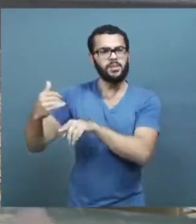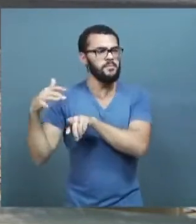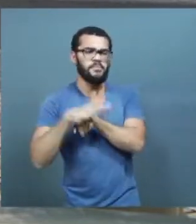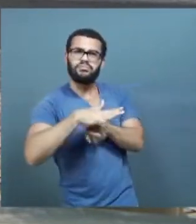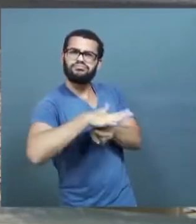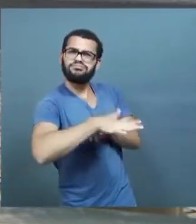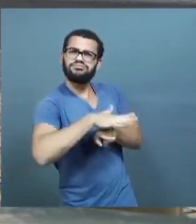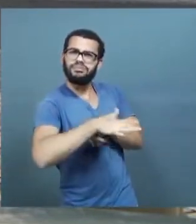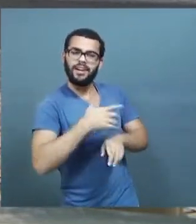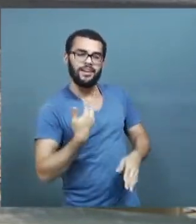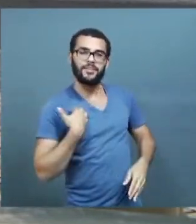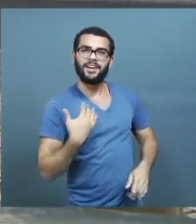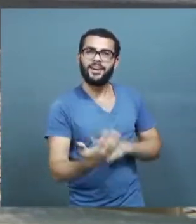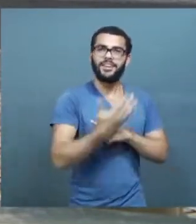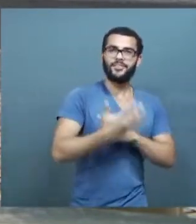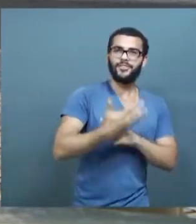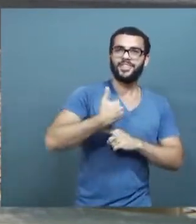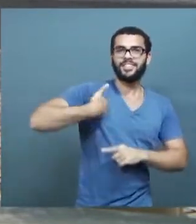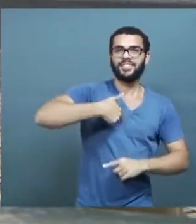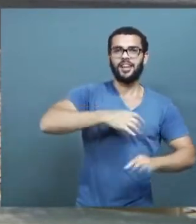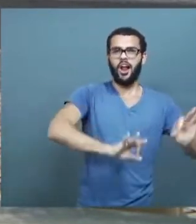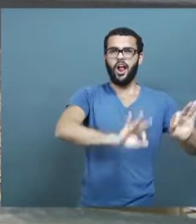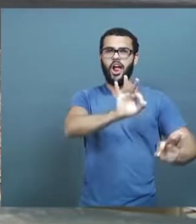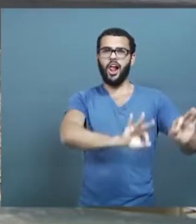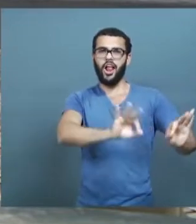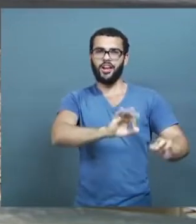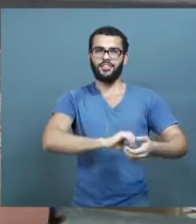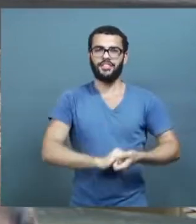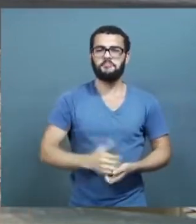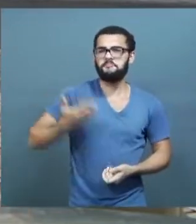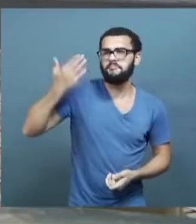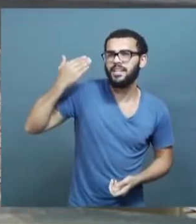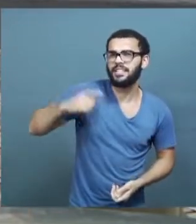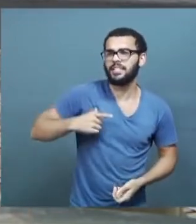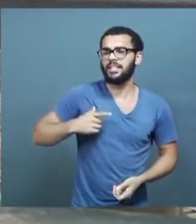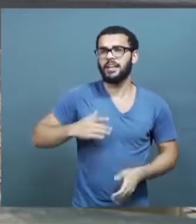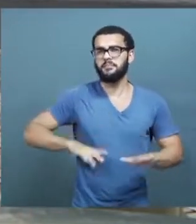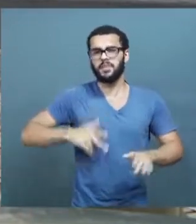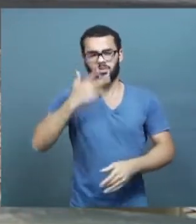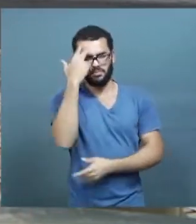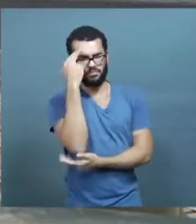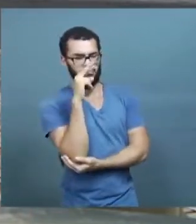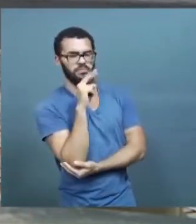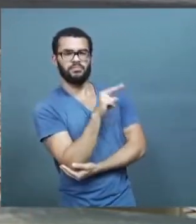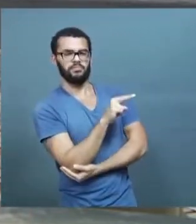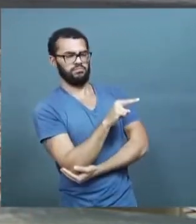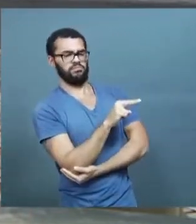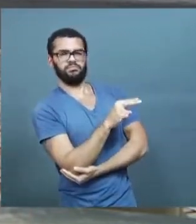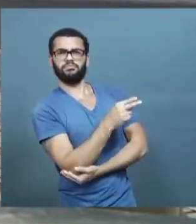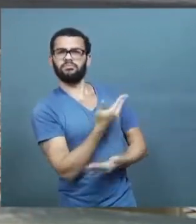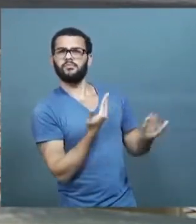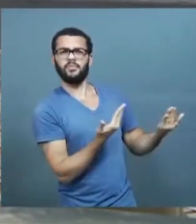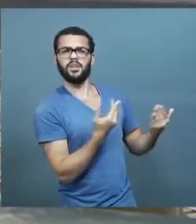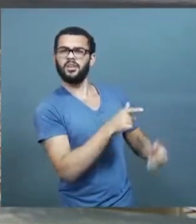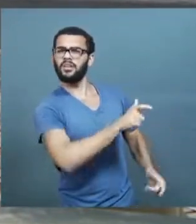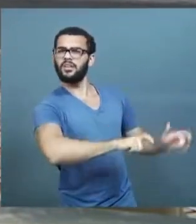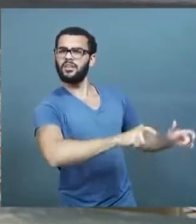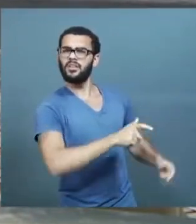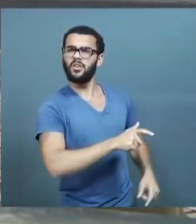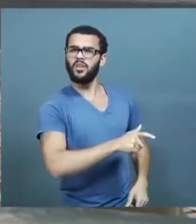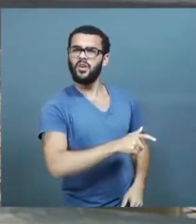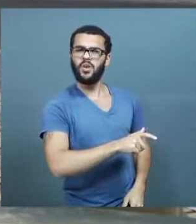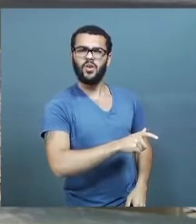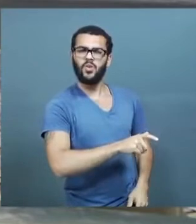a amparando a gente. E no começo tinha, né, vários olhares diferentes, ah, quem são esses universitários, né,